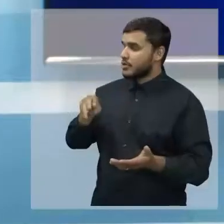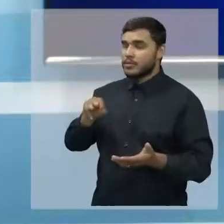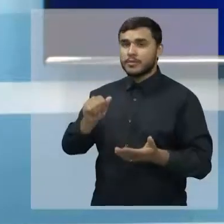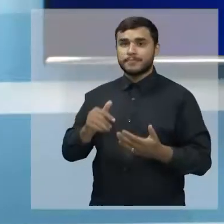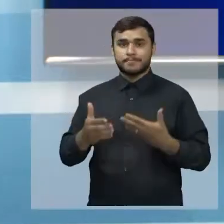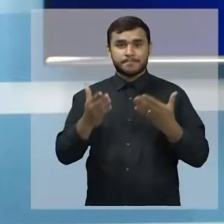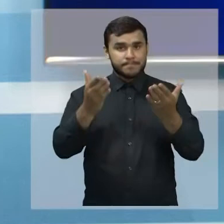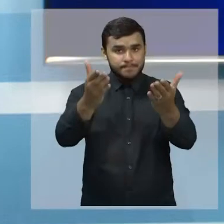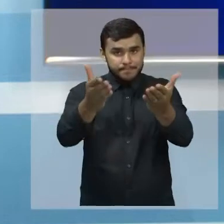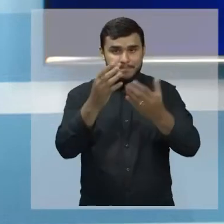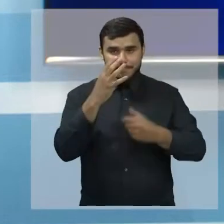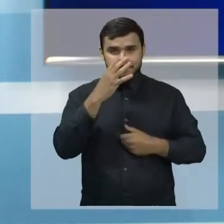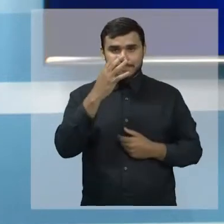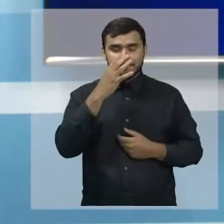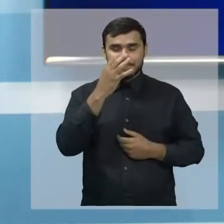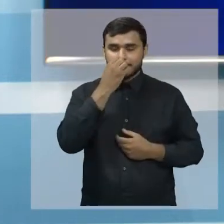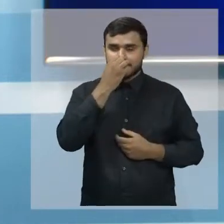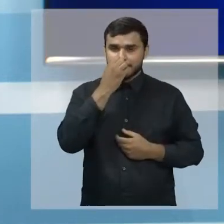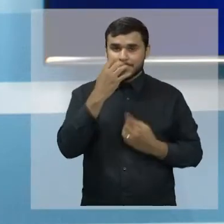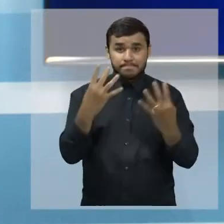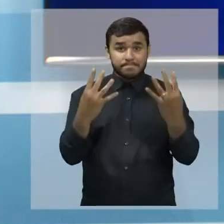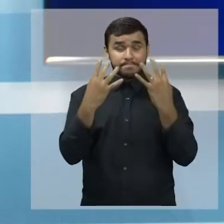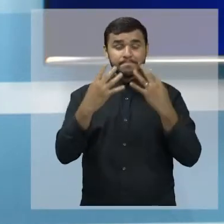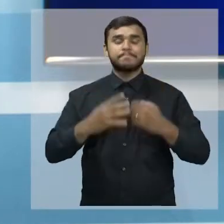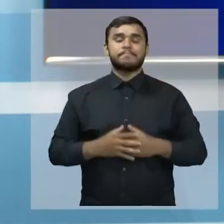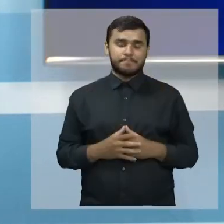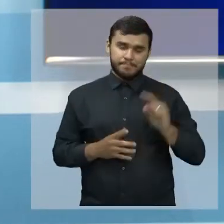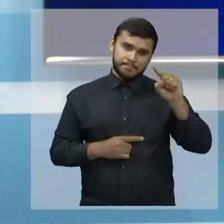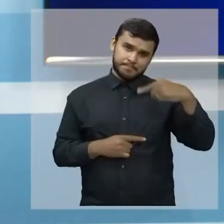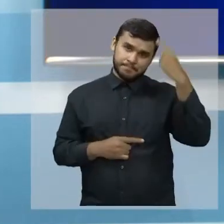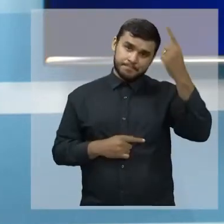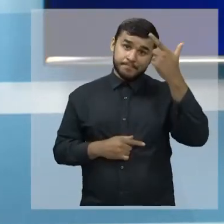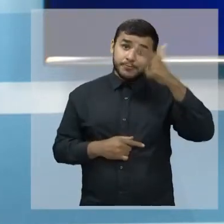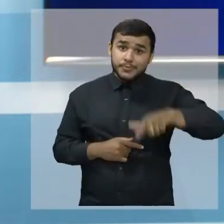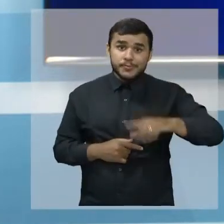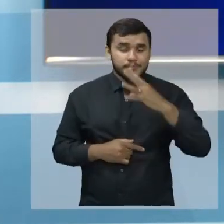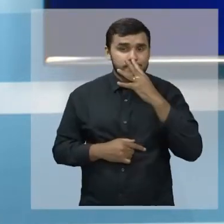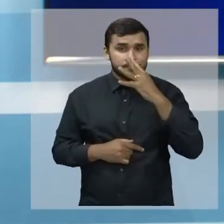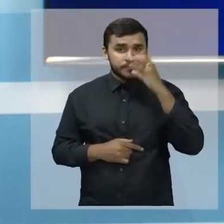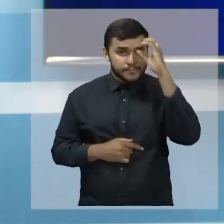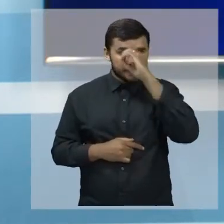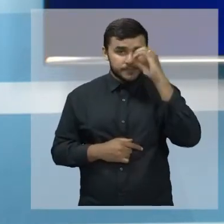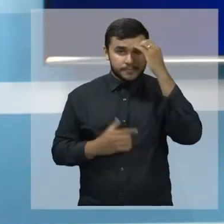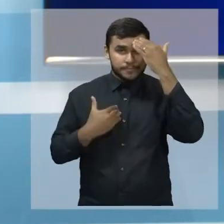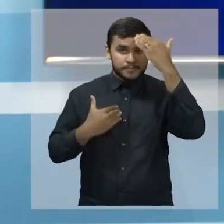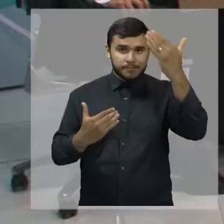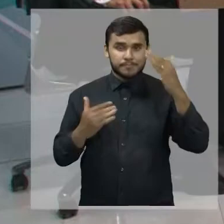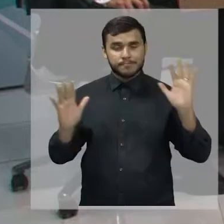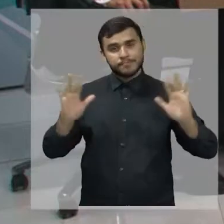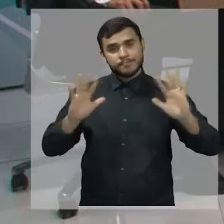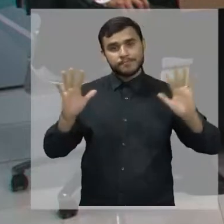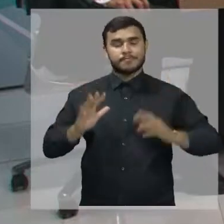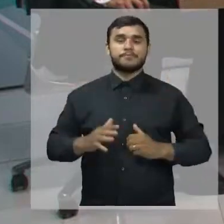você, assinante, pela sua atenção e o convite para um próximo observatório. Muito obrigado e até lá.